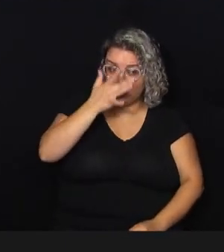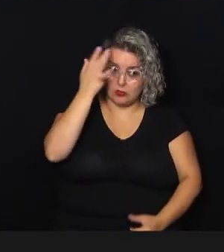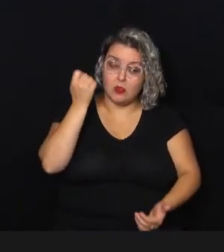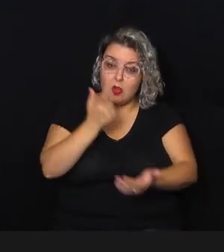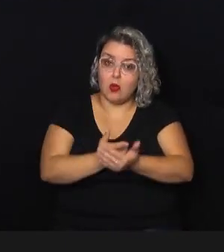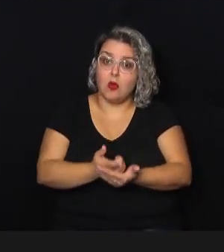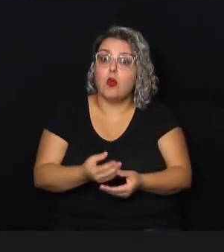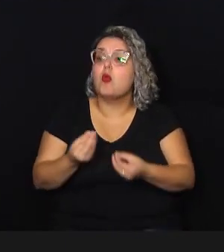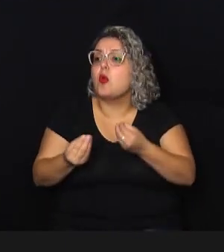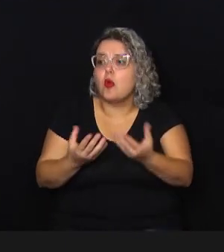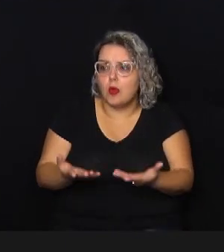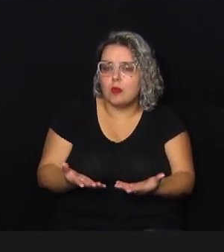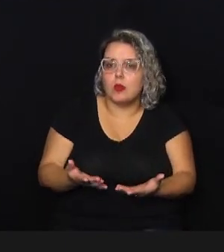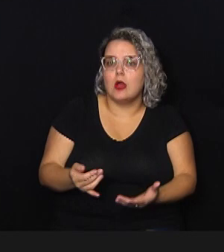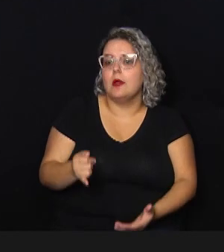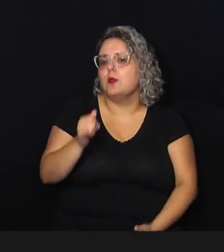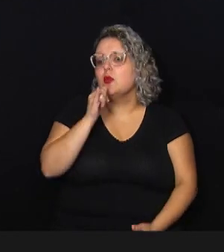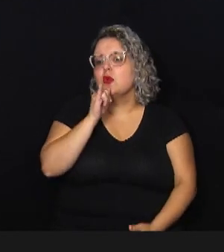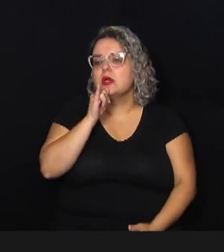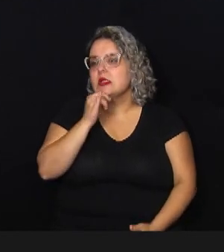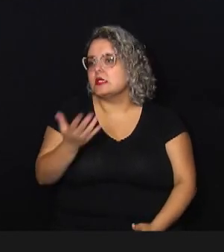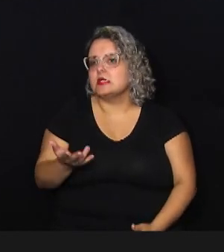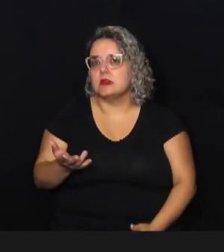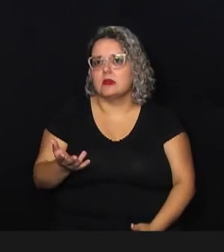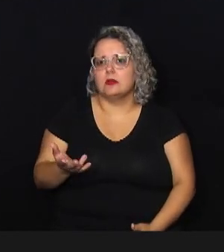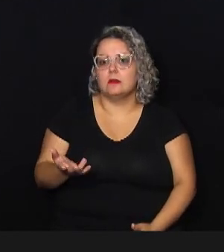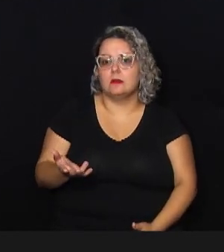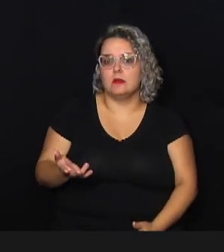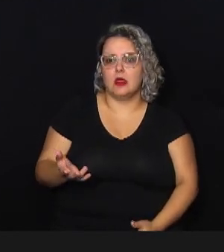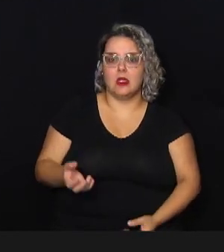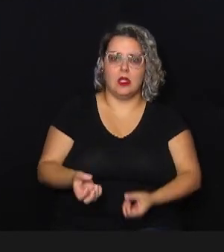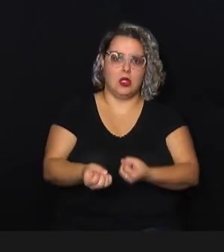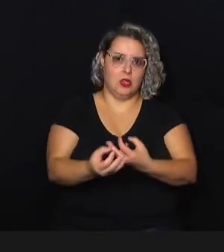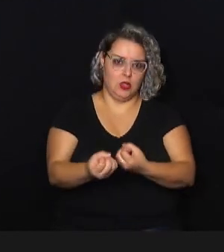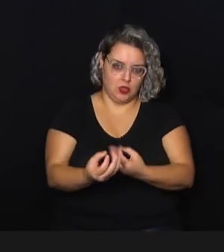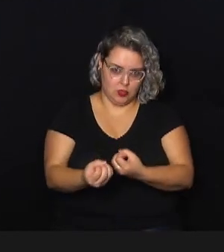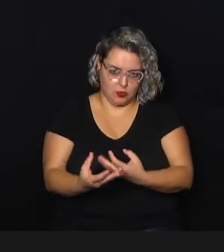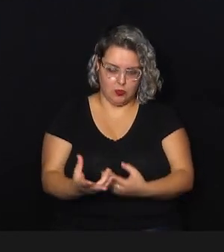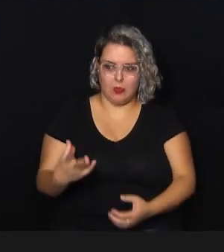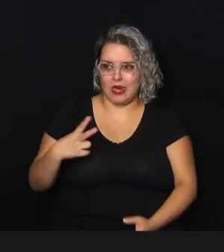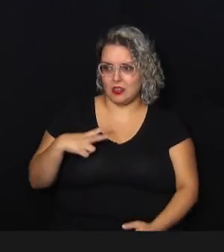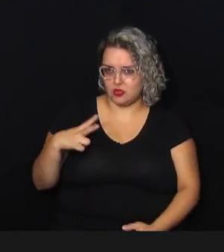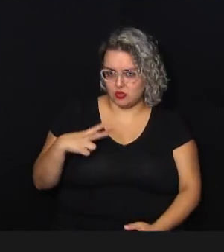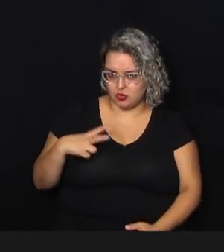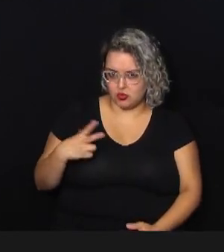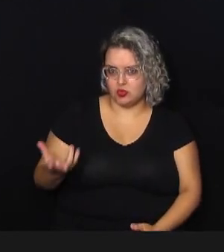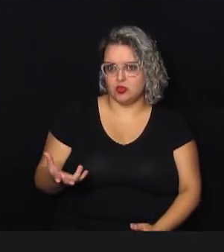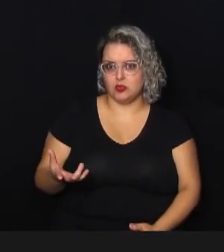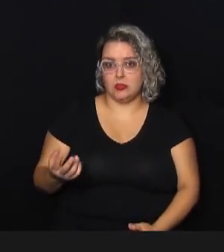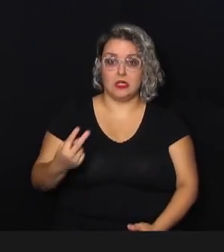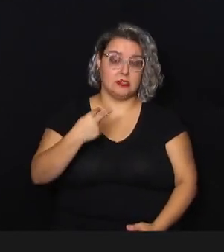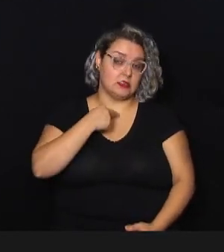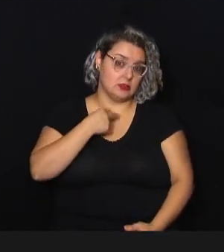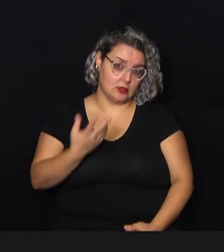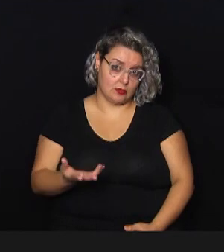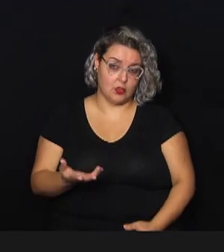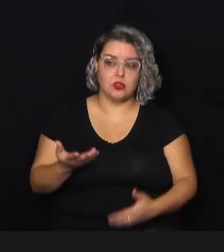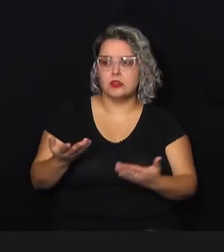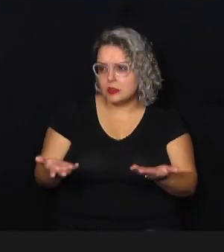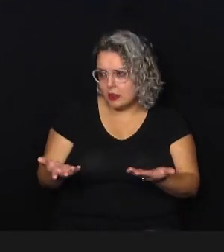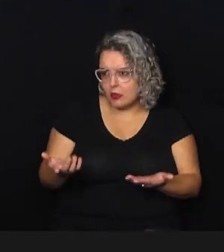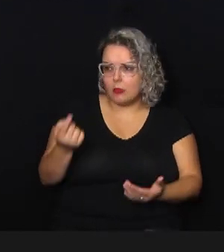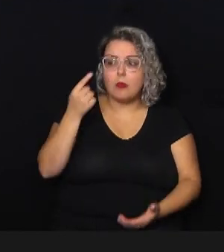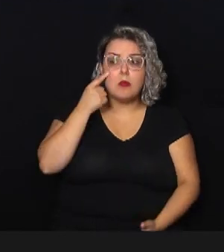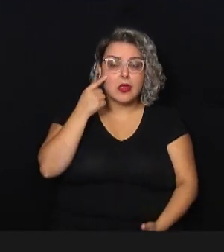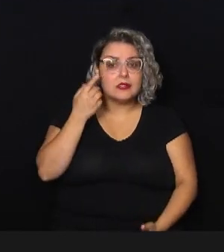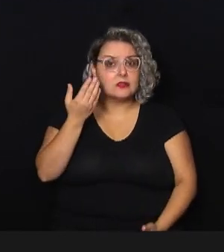exemplo, capturar informações pessoais indevidamente, né? Então, imagina só,